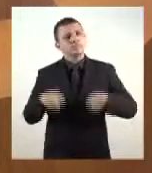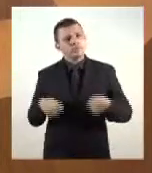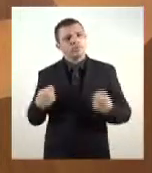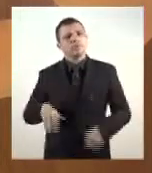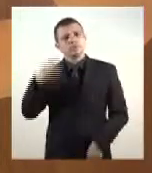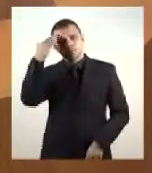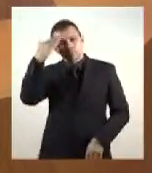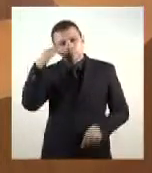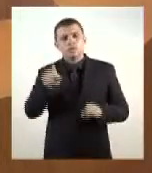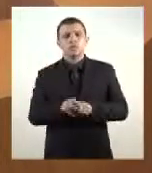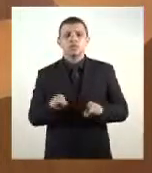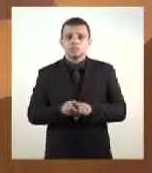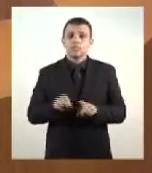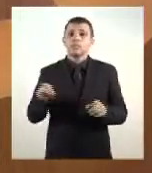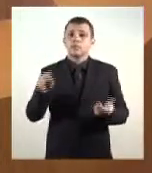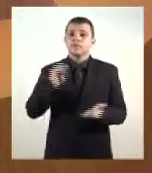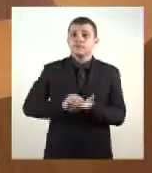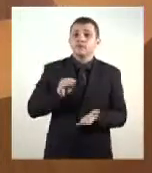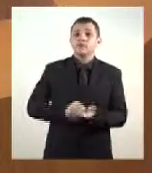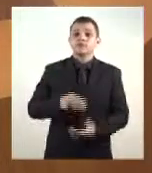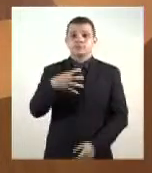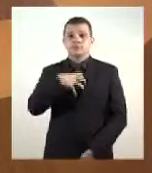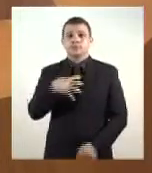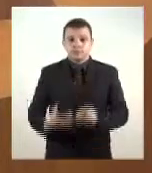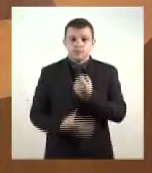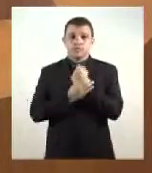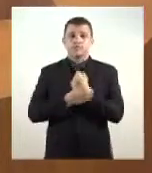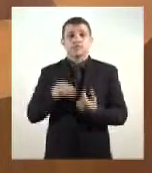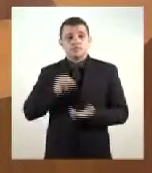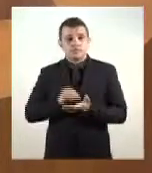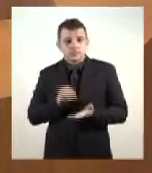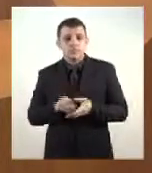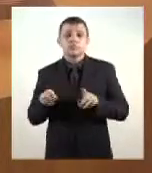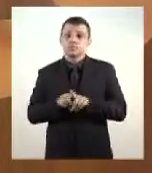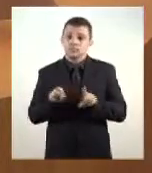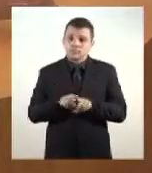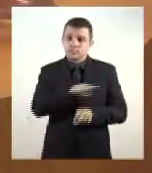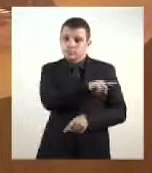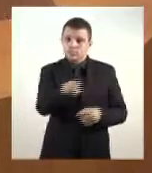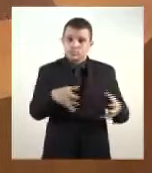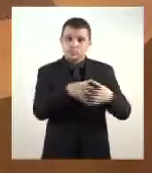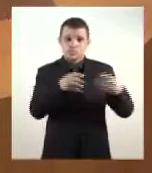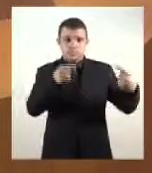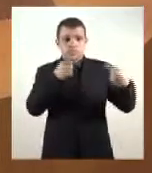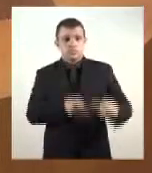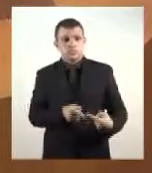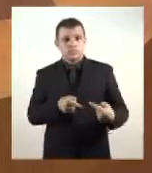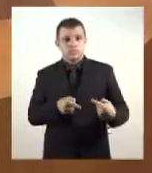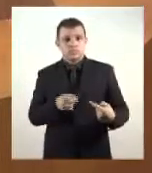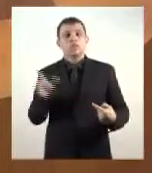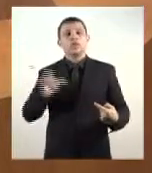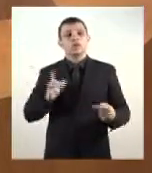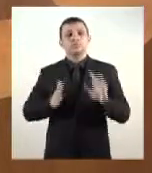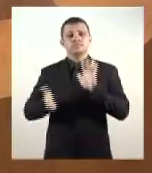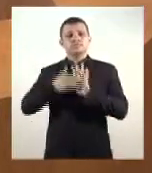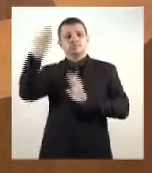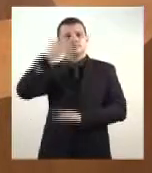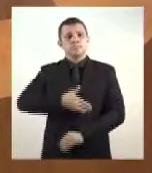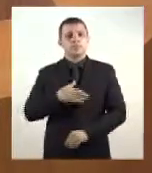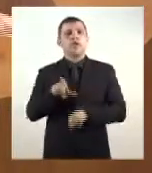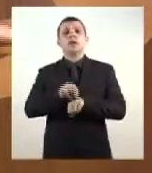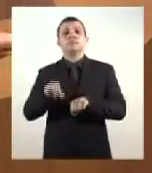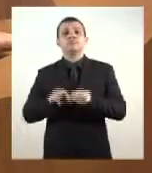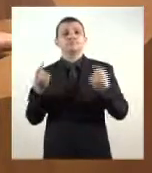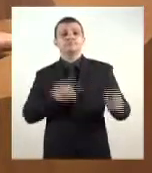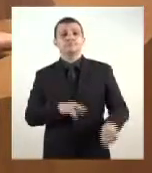a situação de insegurança que é levantada pela oposição. E contra fatos não há argumentos. Eu trago aqui dados que foram